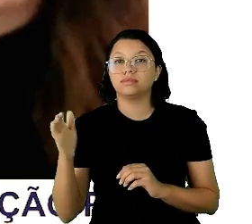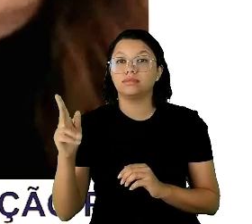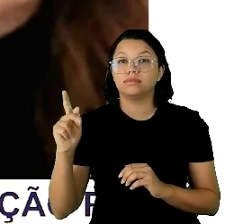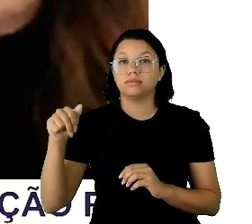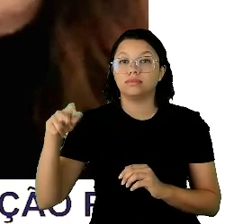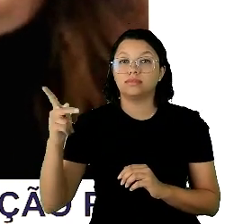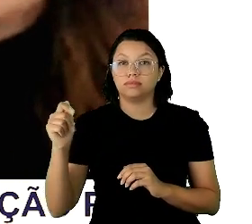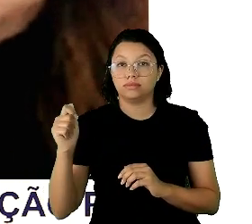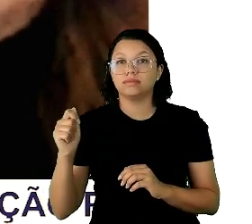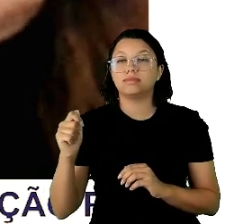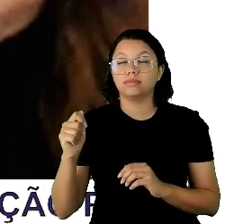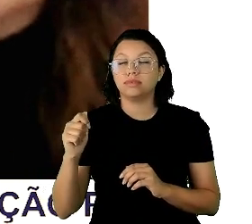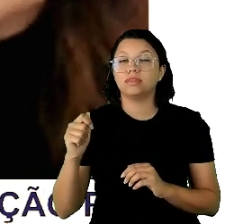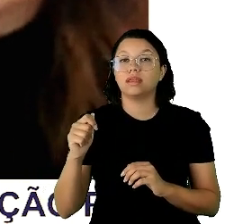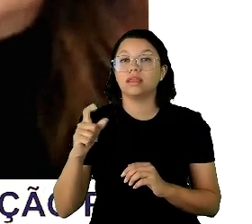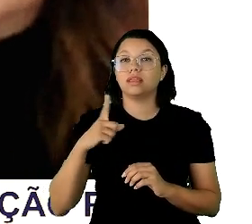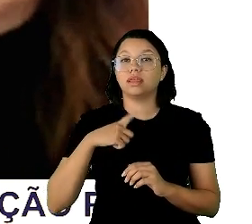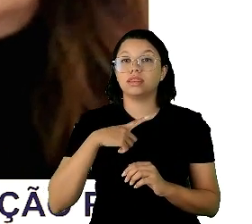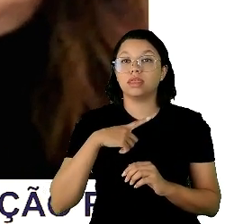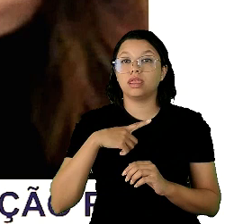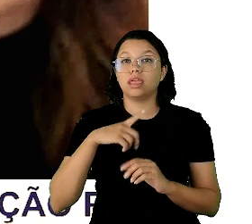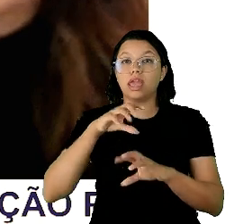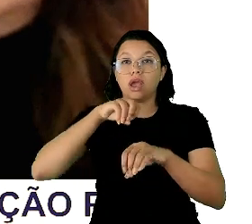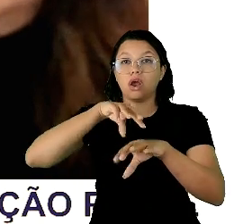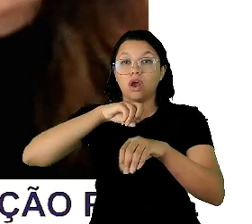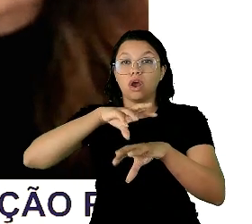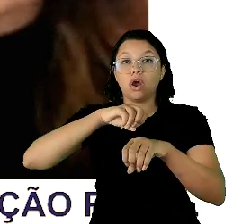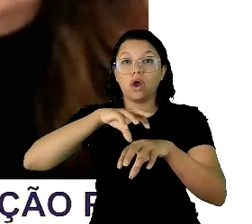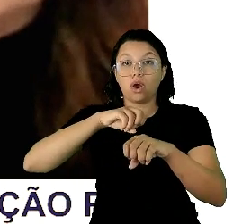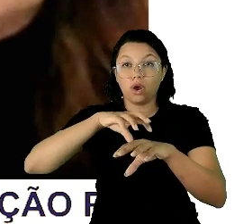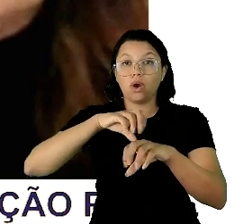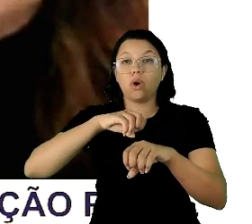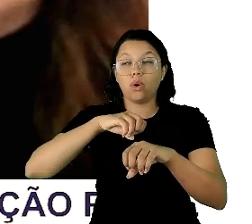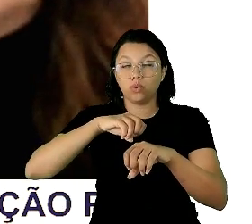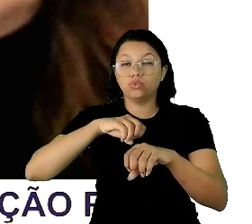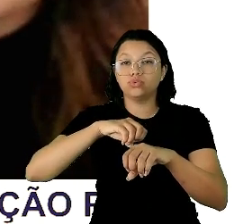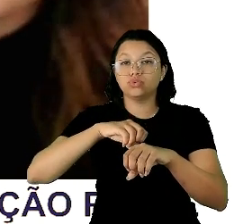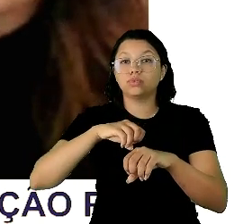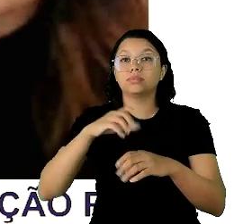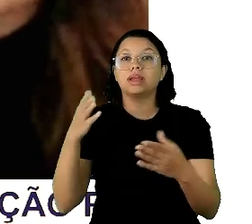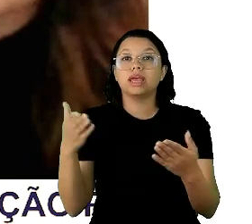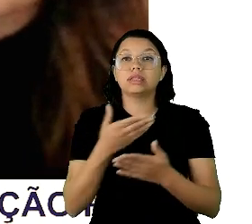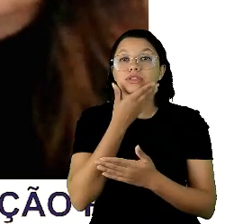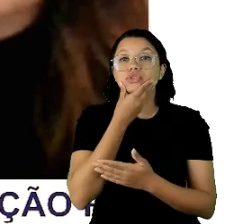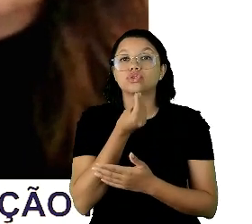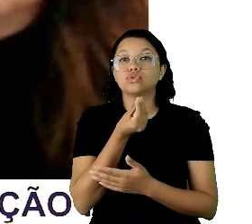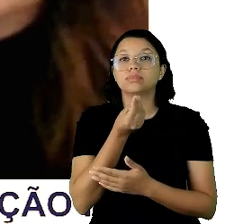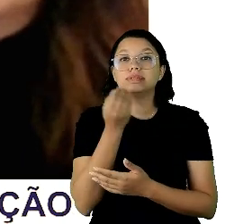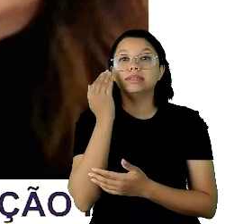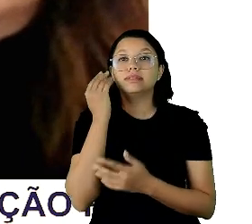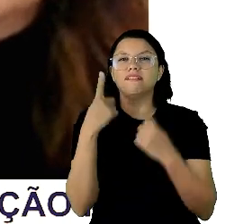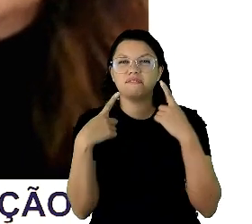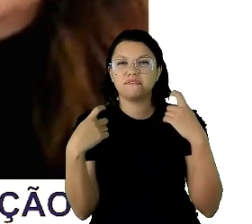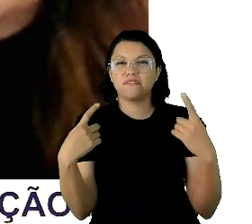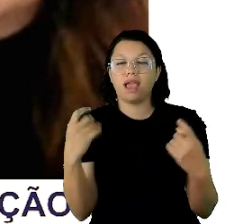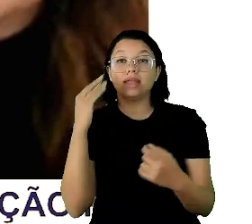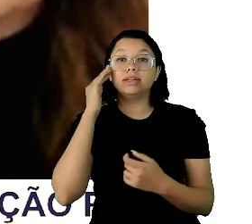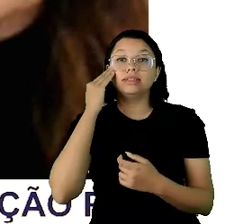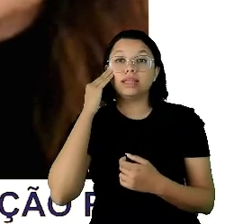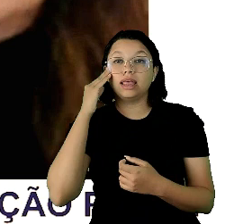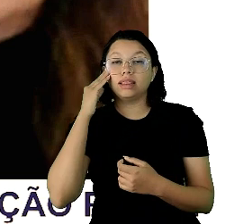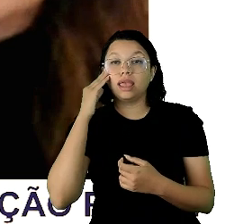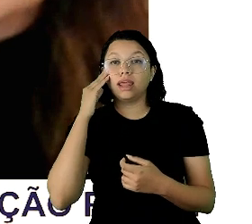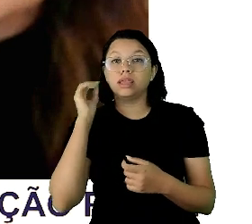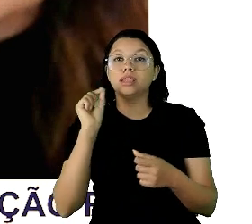aos agressores, para compreenderem que sua ação é errada, mas também deve cumprir